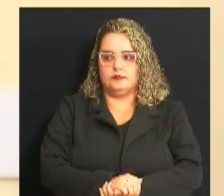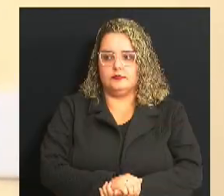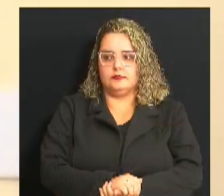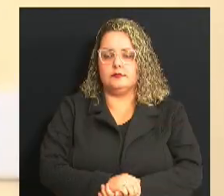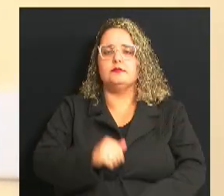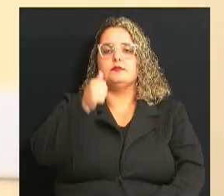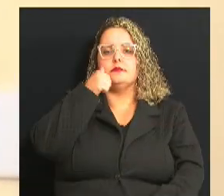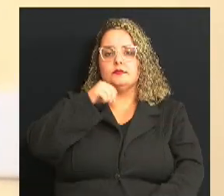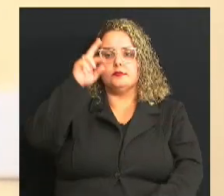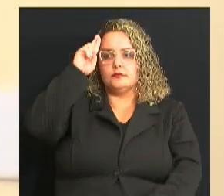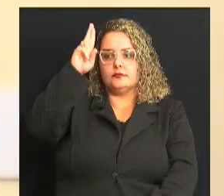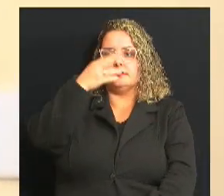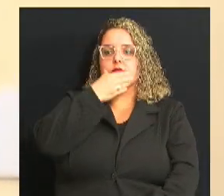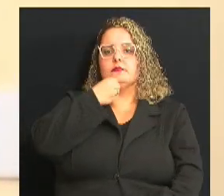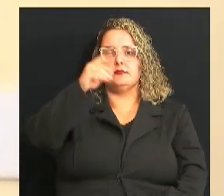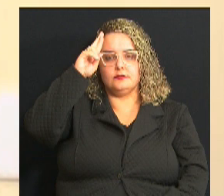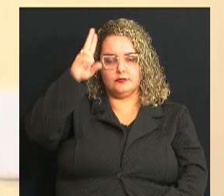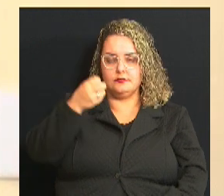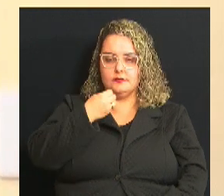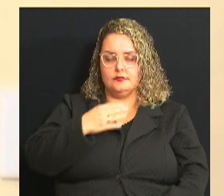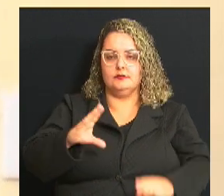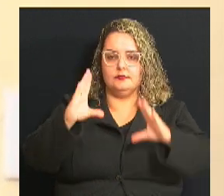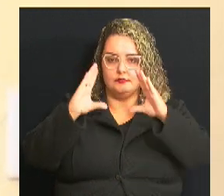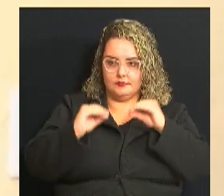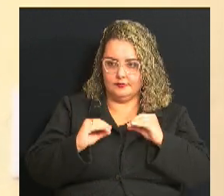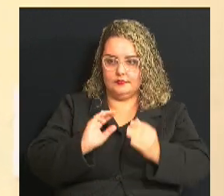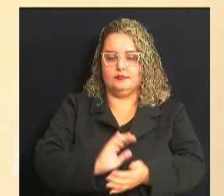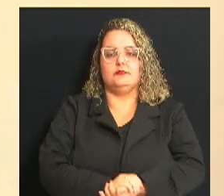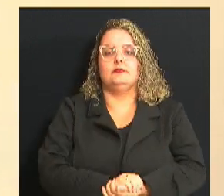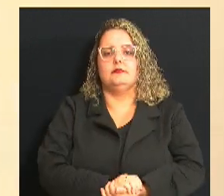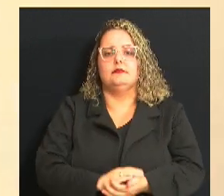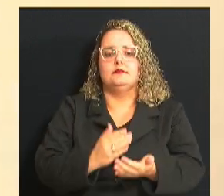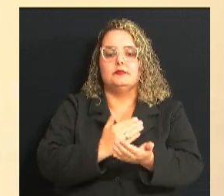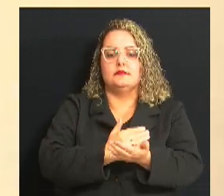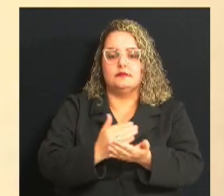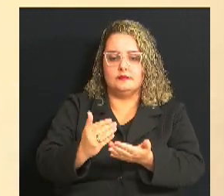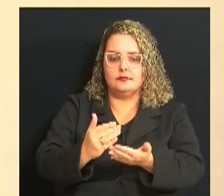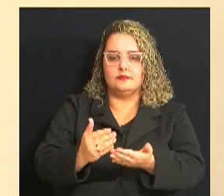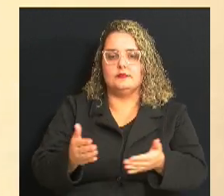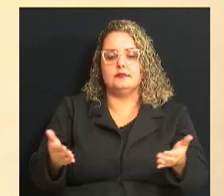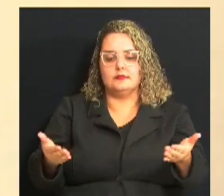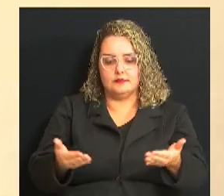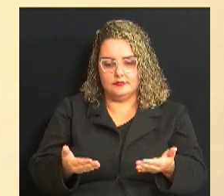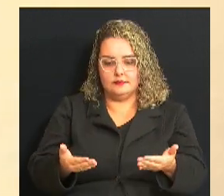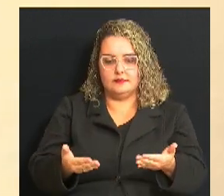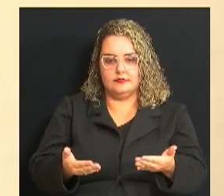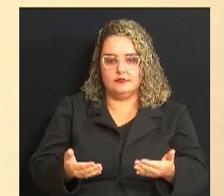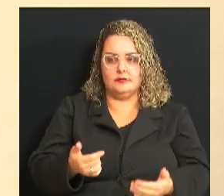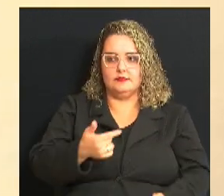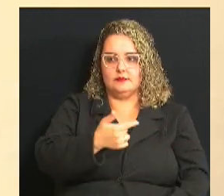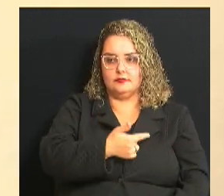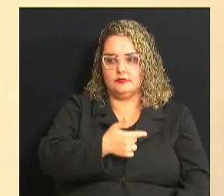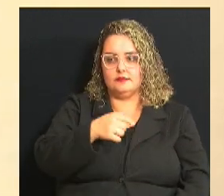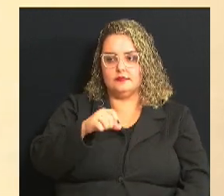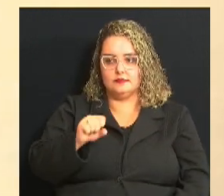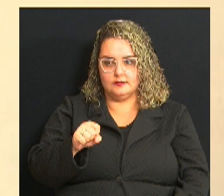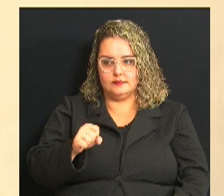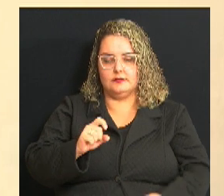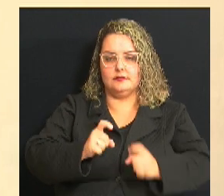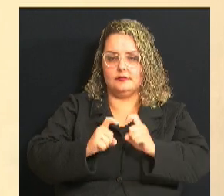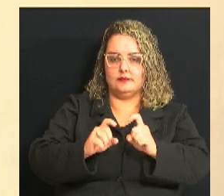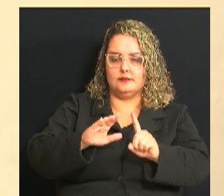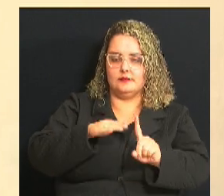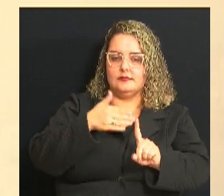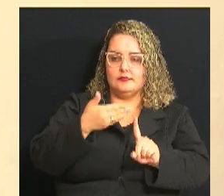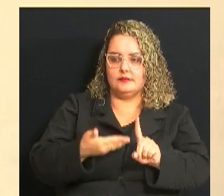Senhoras e senhores, boa noite. Iniciamos neste instante a 28ª reunião